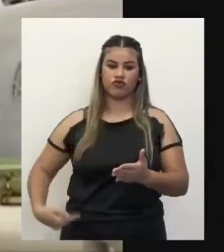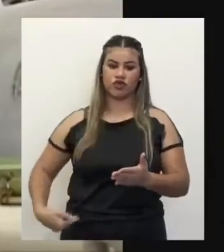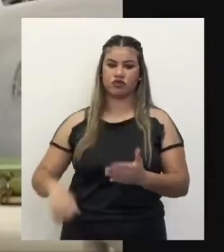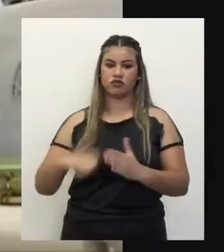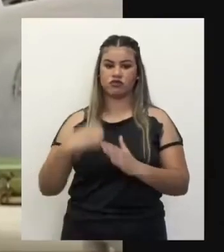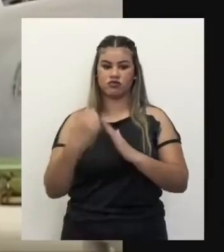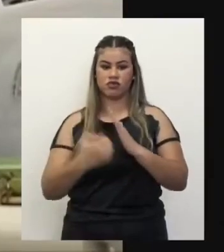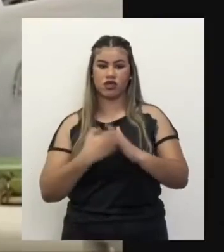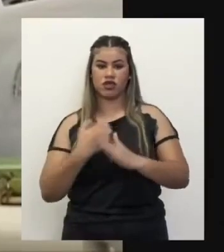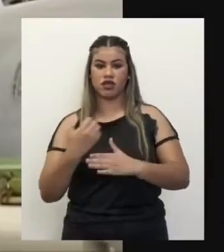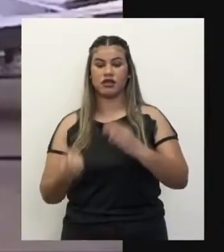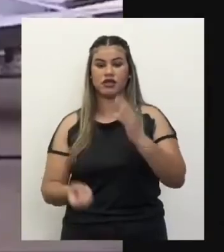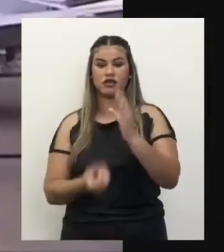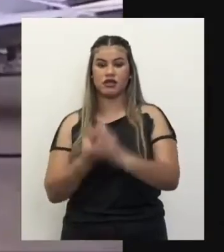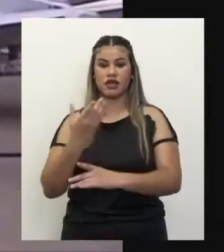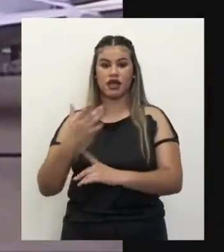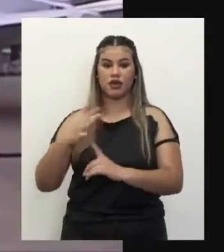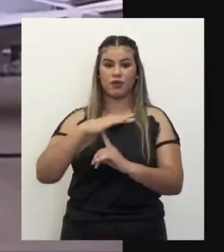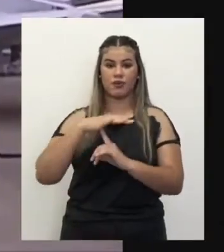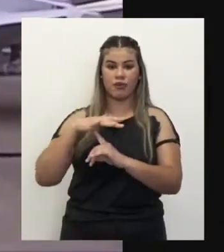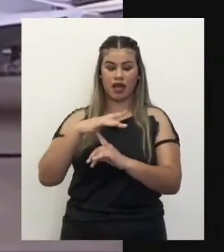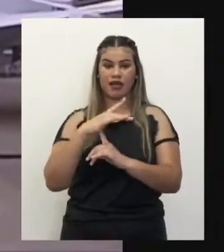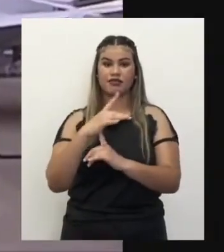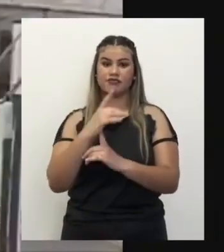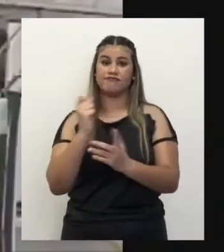parque tecnológico que custou R$2 milhões.